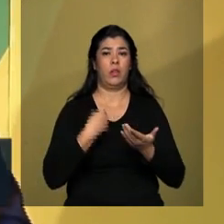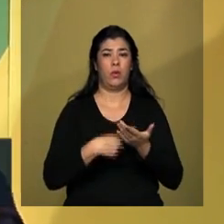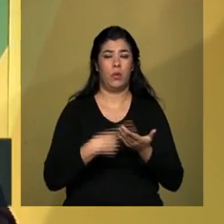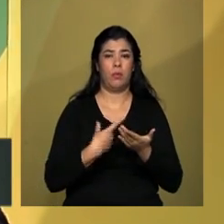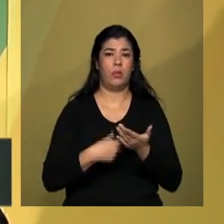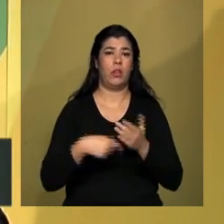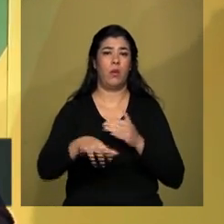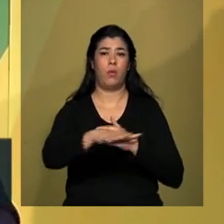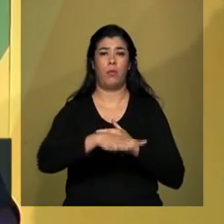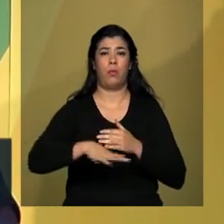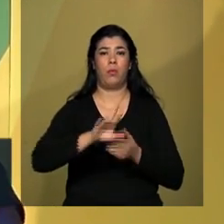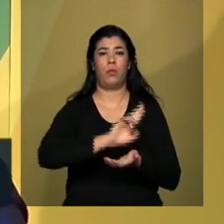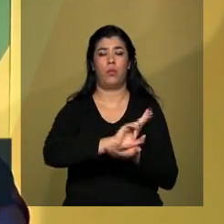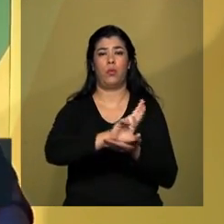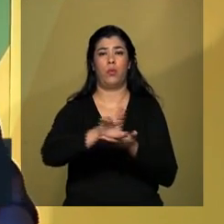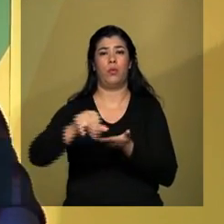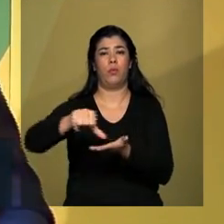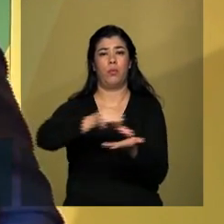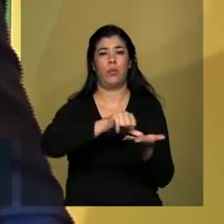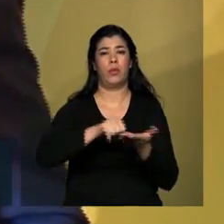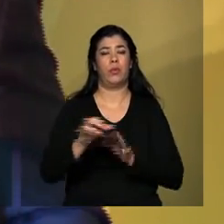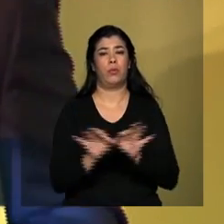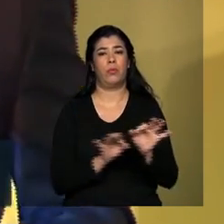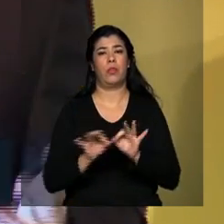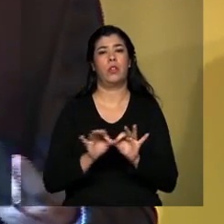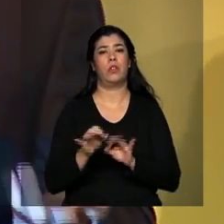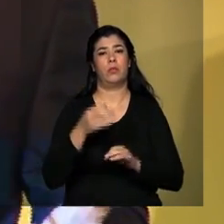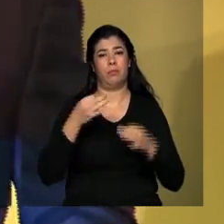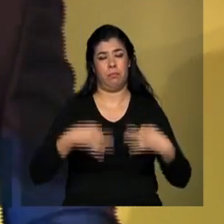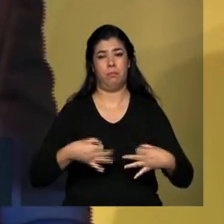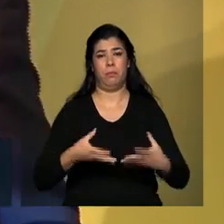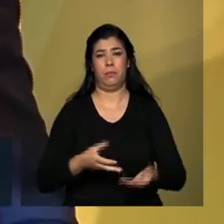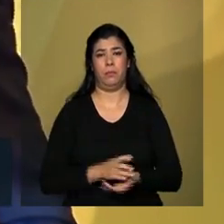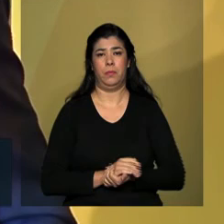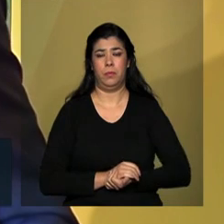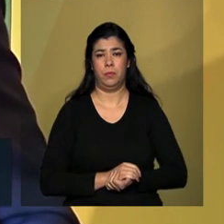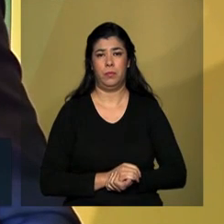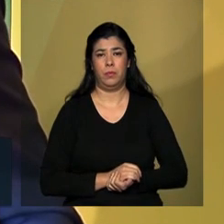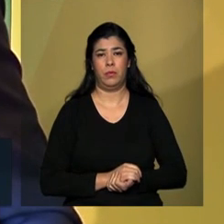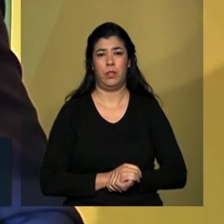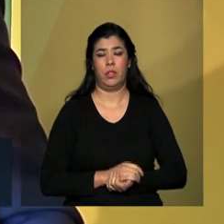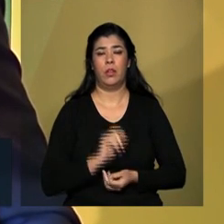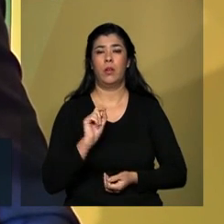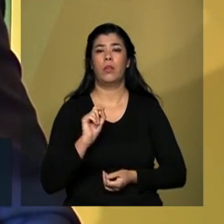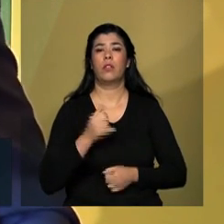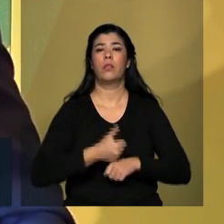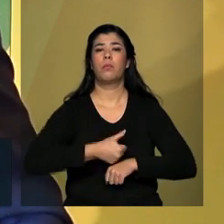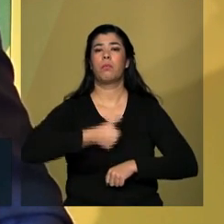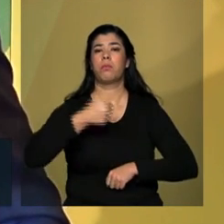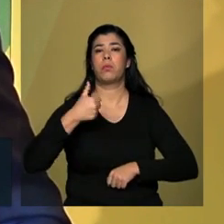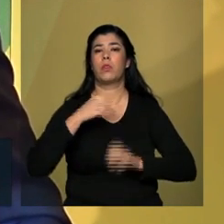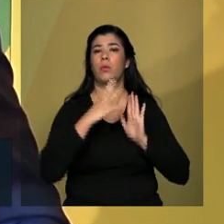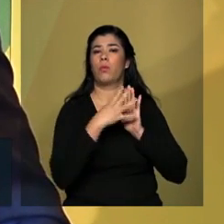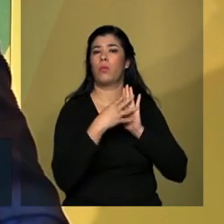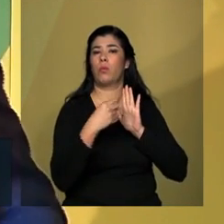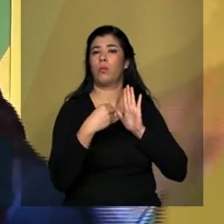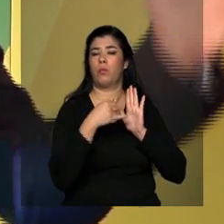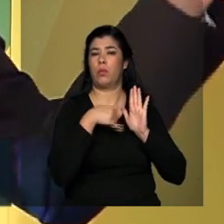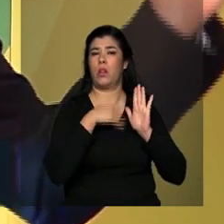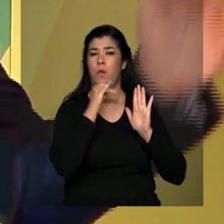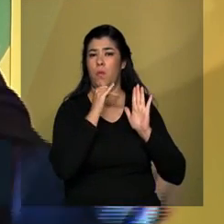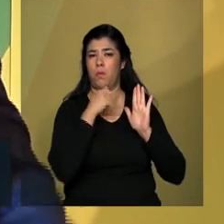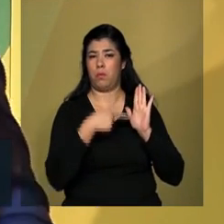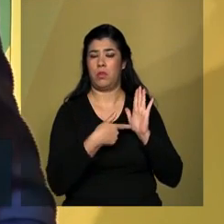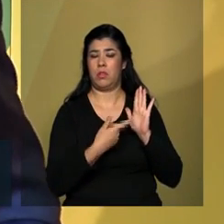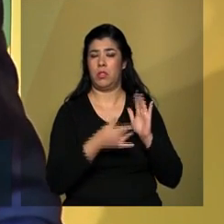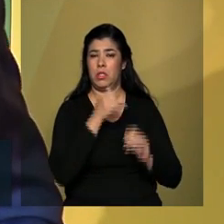achar uma maneira de realizar os projetos. E nada melhor do que um exemplo para ilustrar esse ponto.